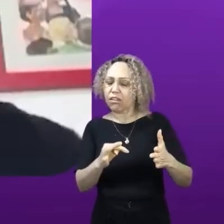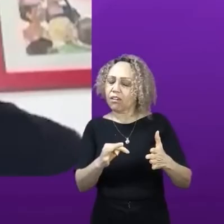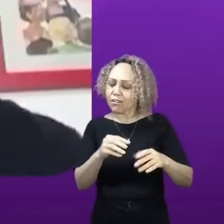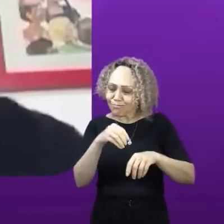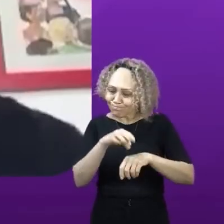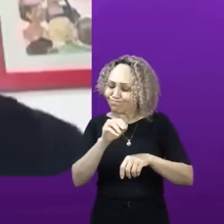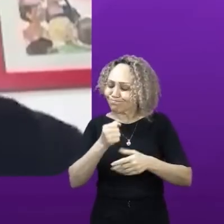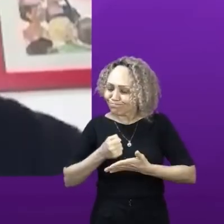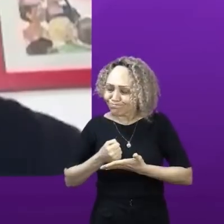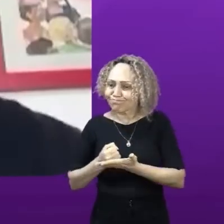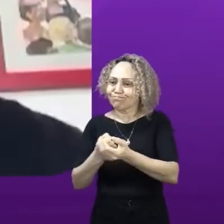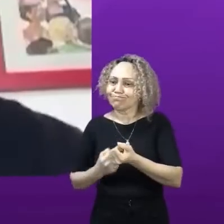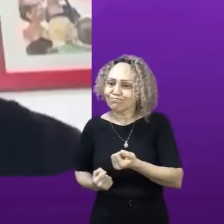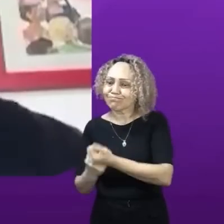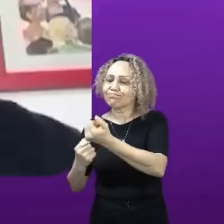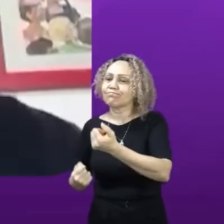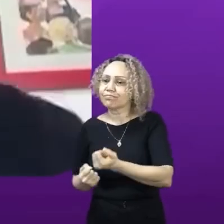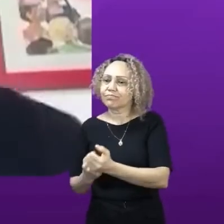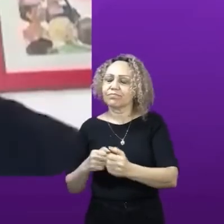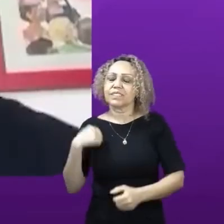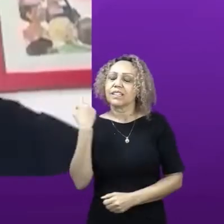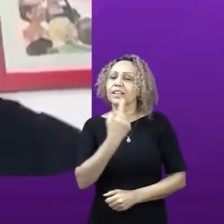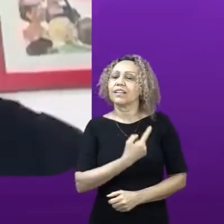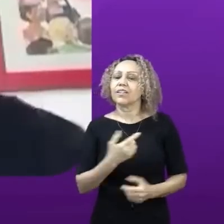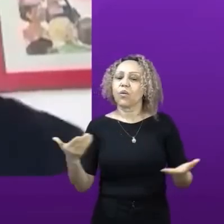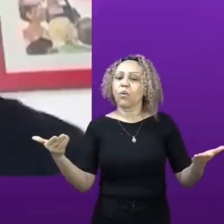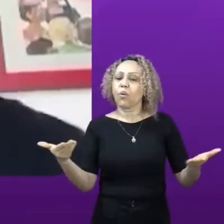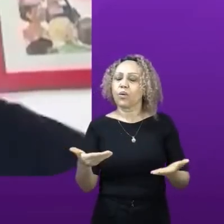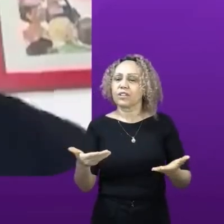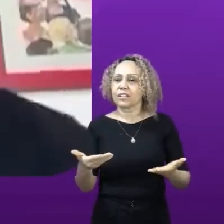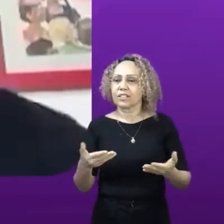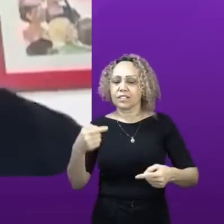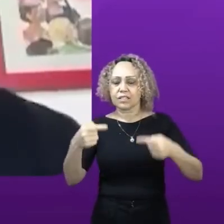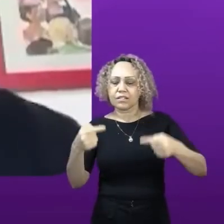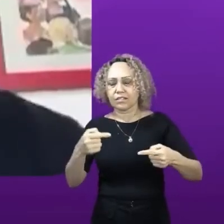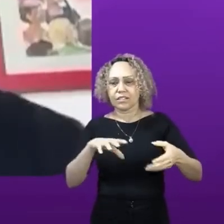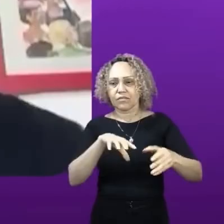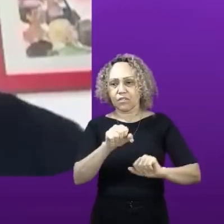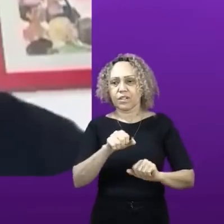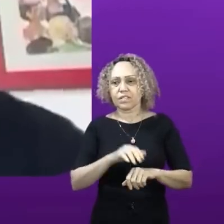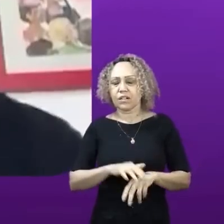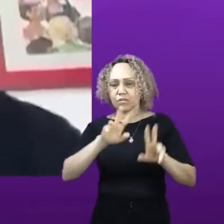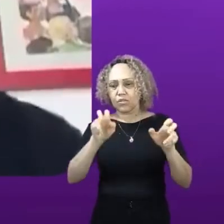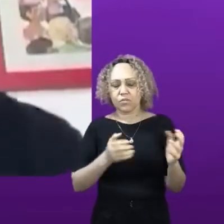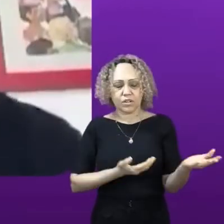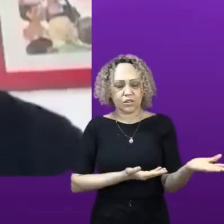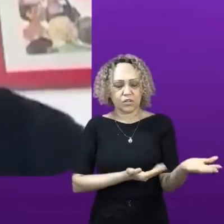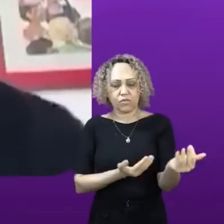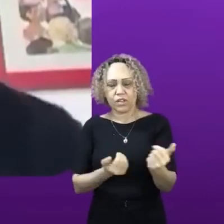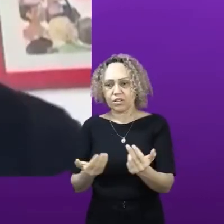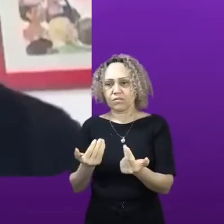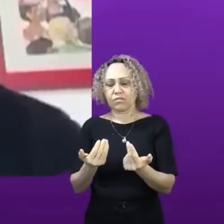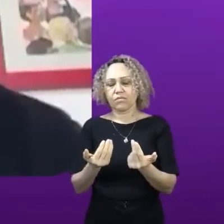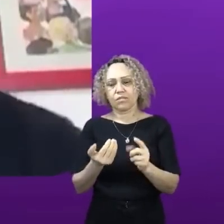lutaram tanto para que nós hoje pudéssemos estar aqui fazendo esse debate, esse diálogo, essa formação sobre a juventude LGBT